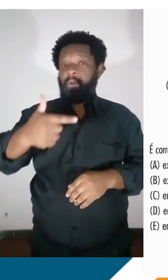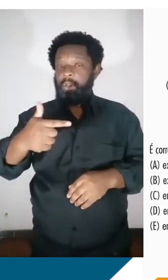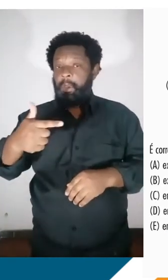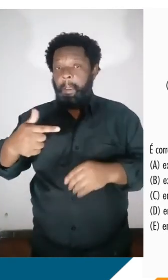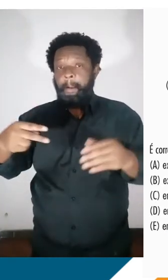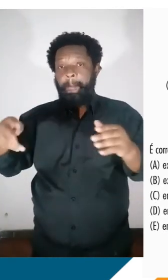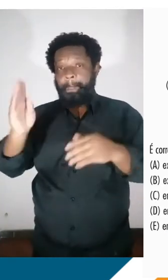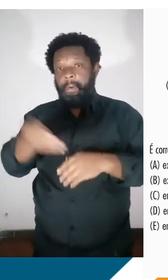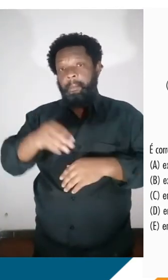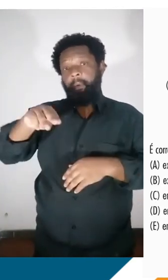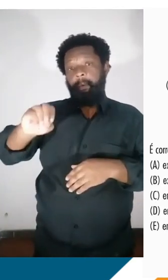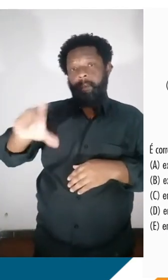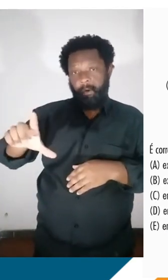aqui é